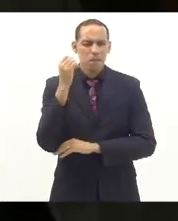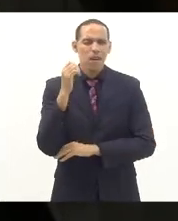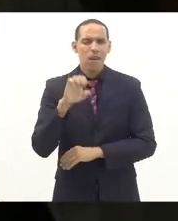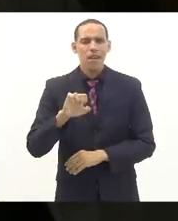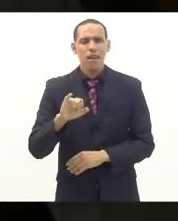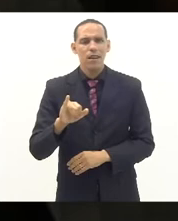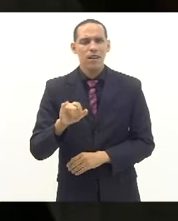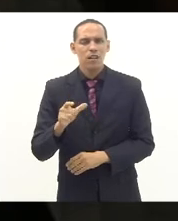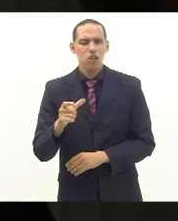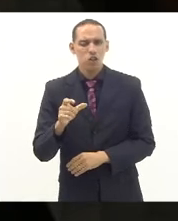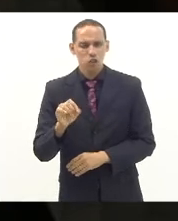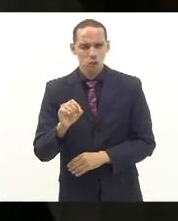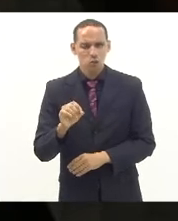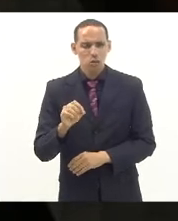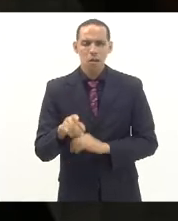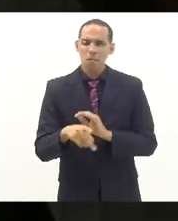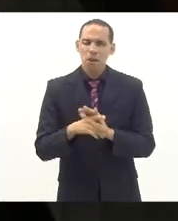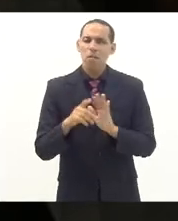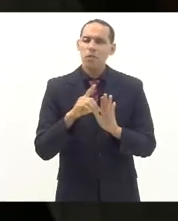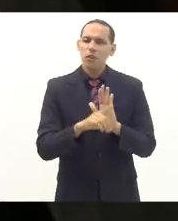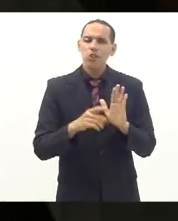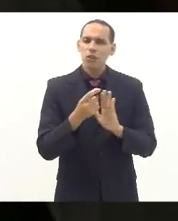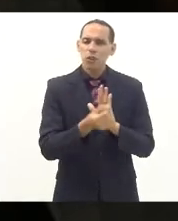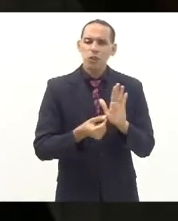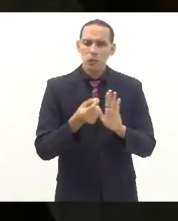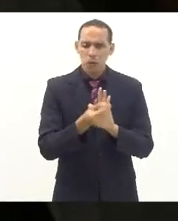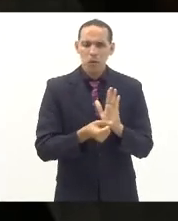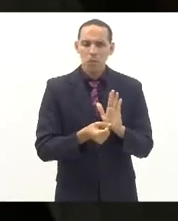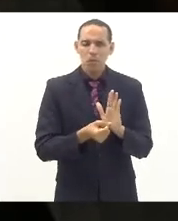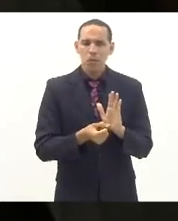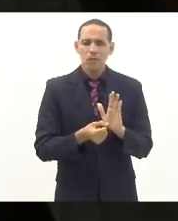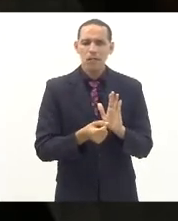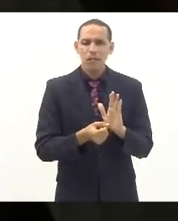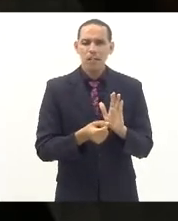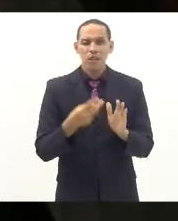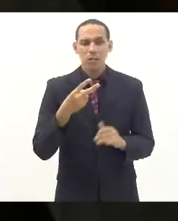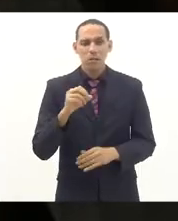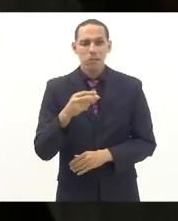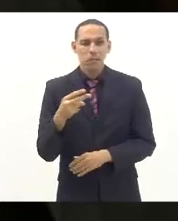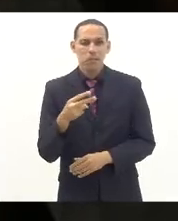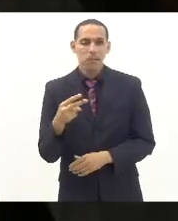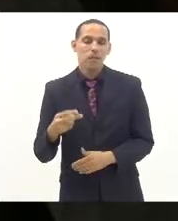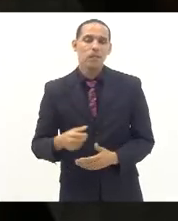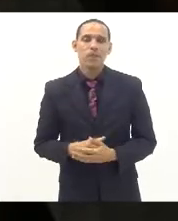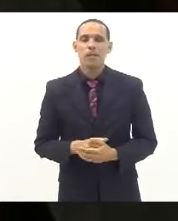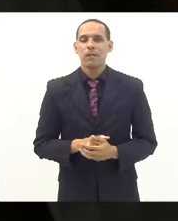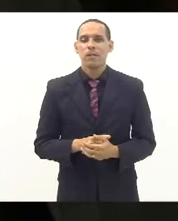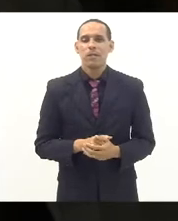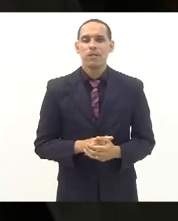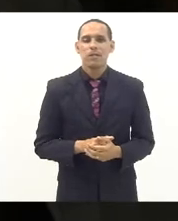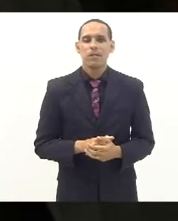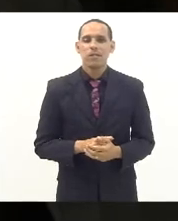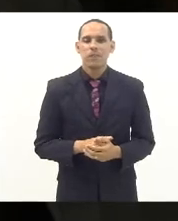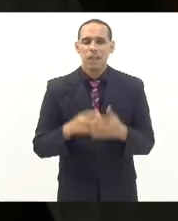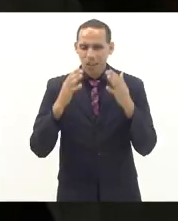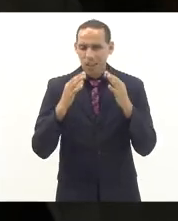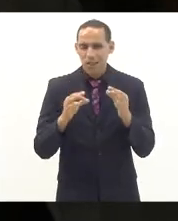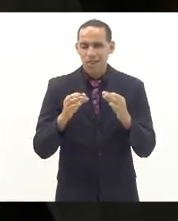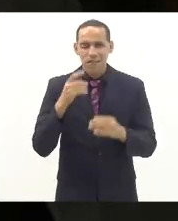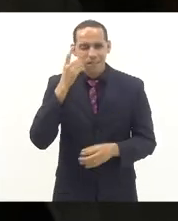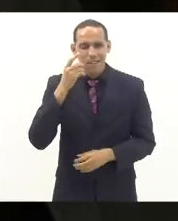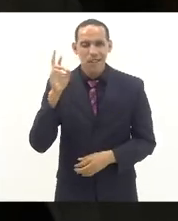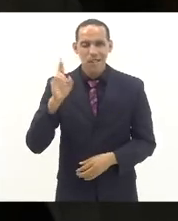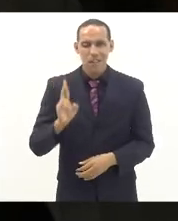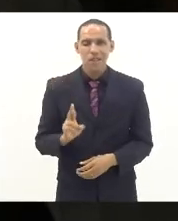uma das diretrizes orçamentárias de 2022 e chama atenção da